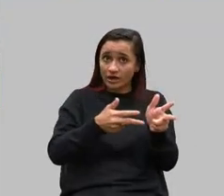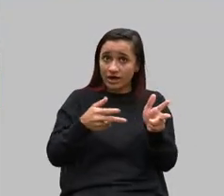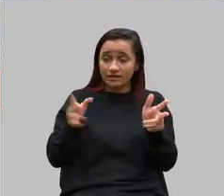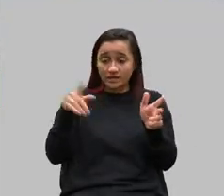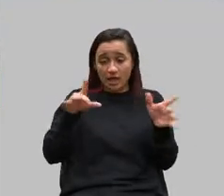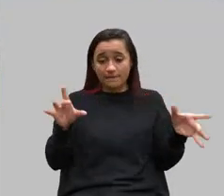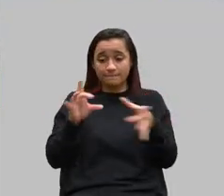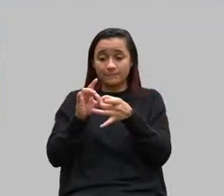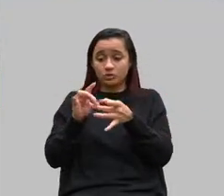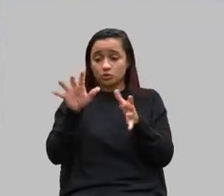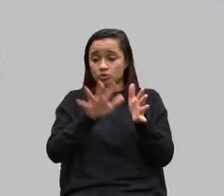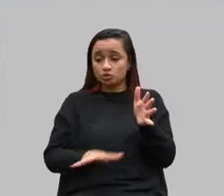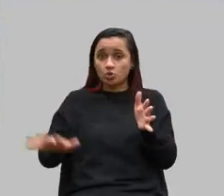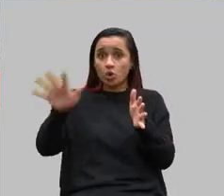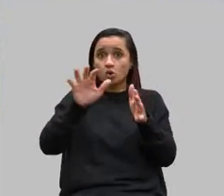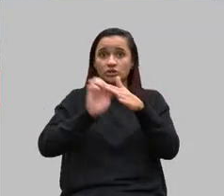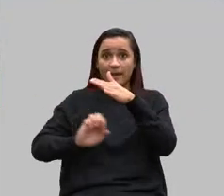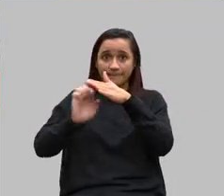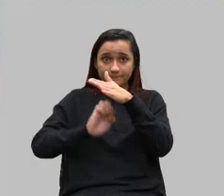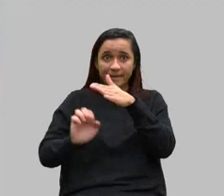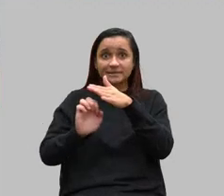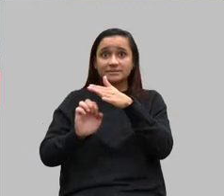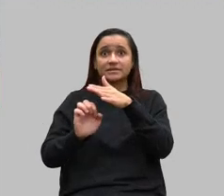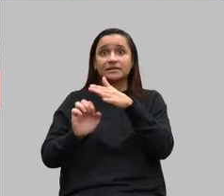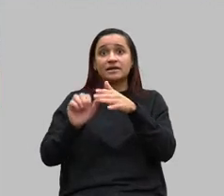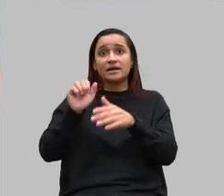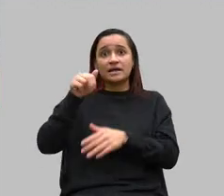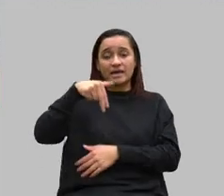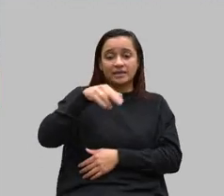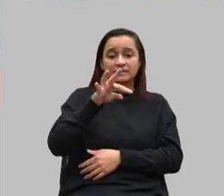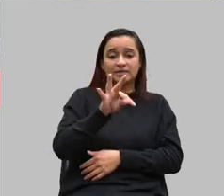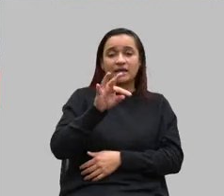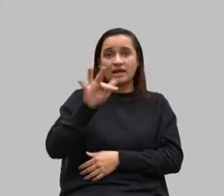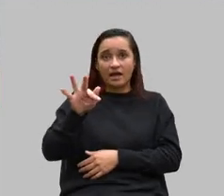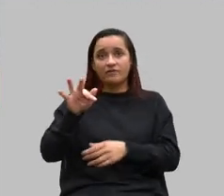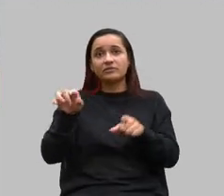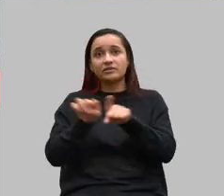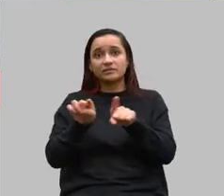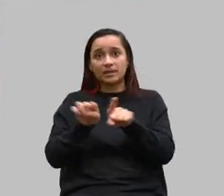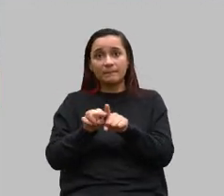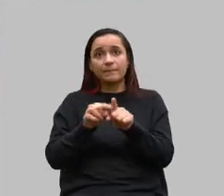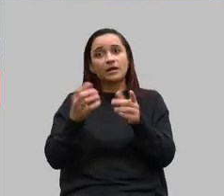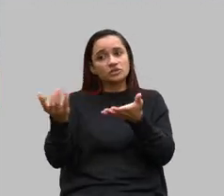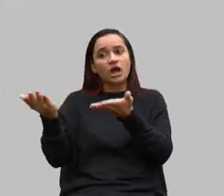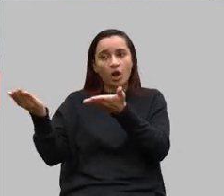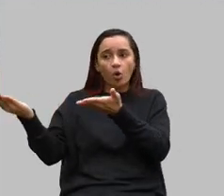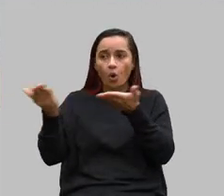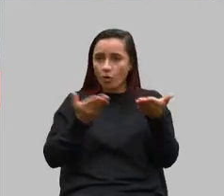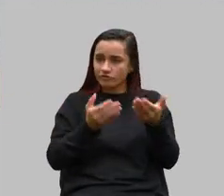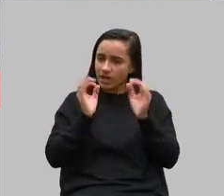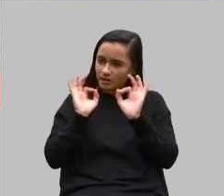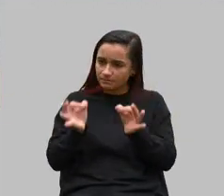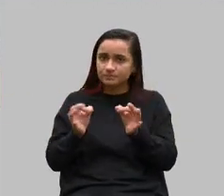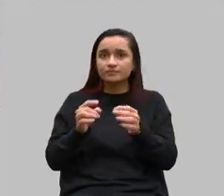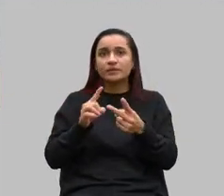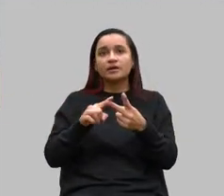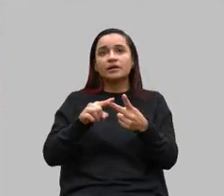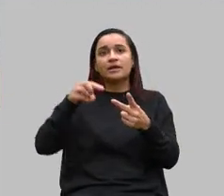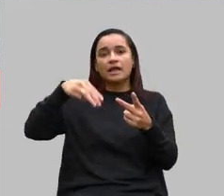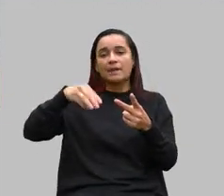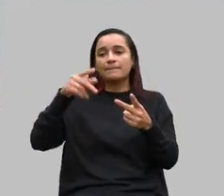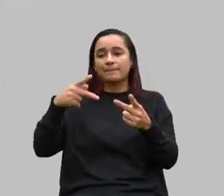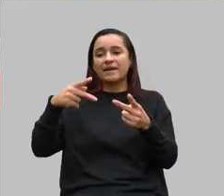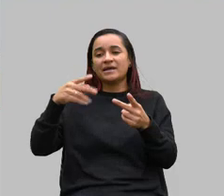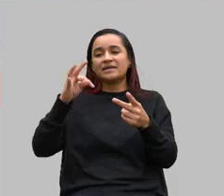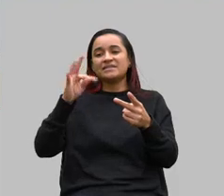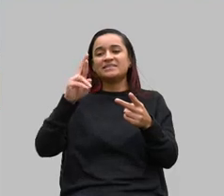setor Empresarial tanto a ntf carga que poderia estar convidado aqui a npet Trilhos que é